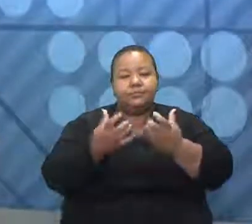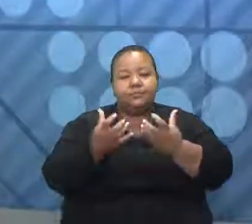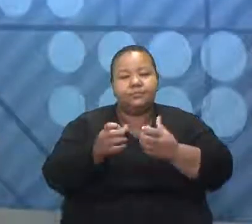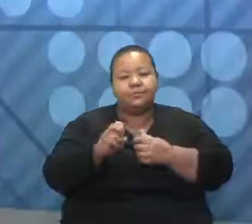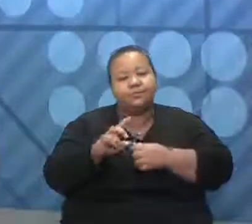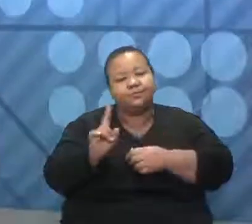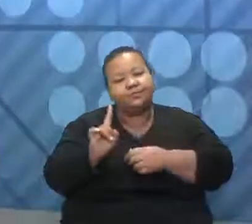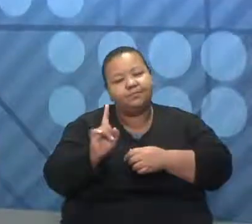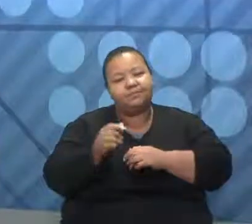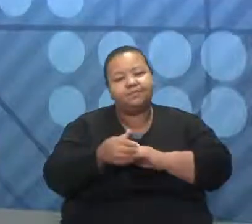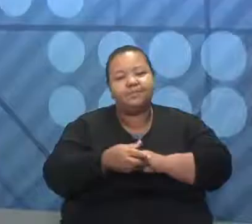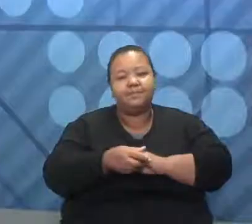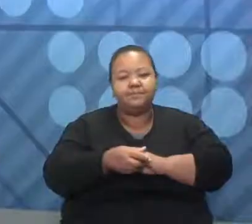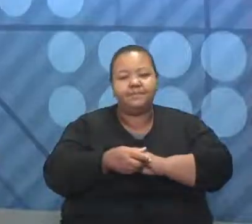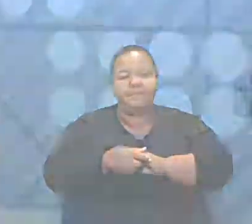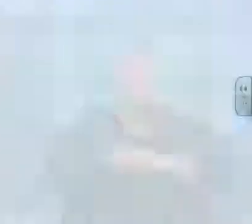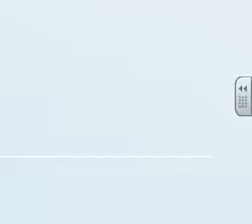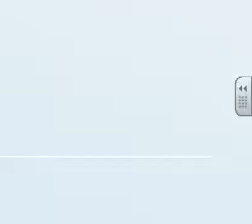não.